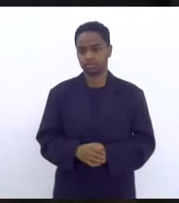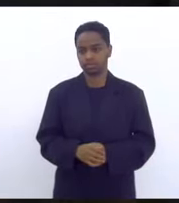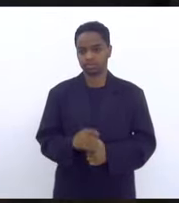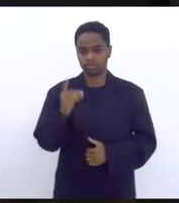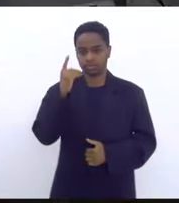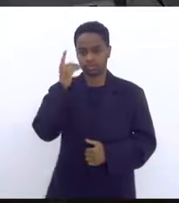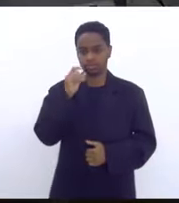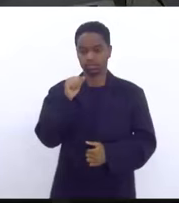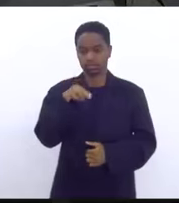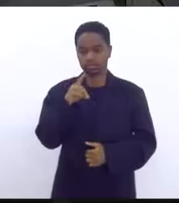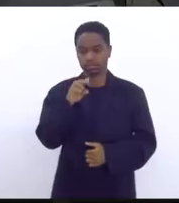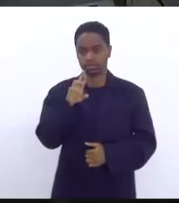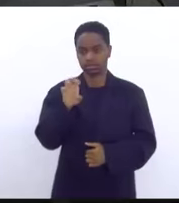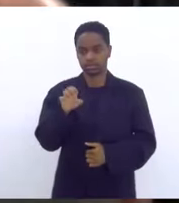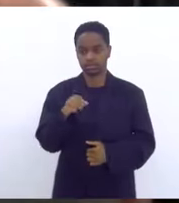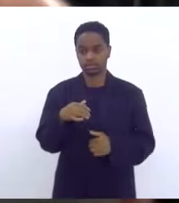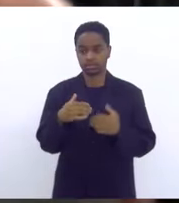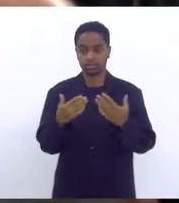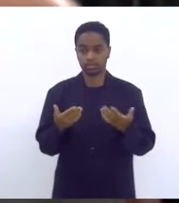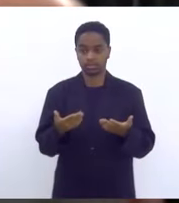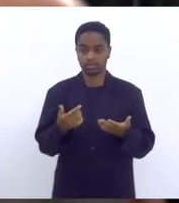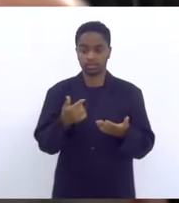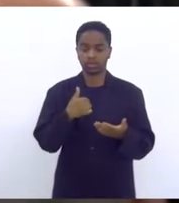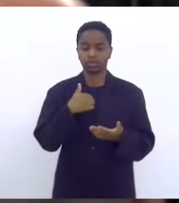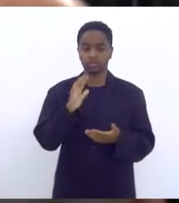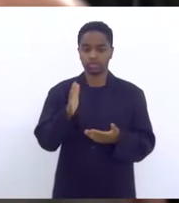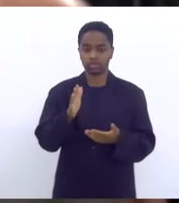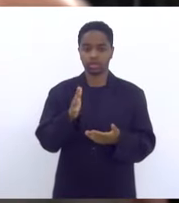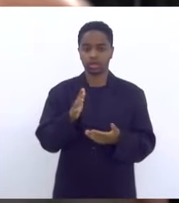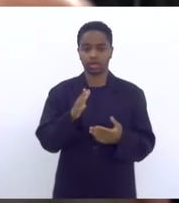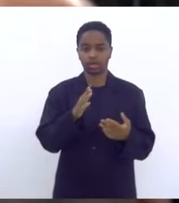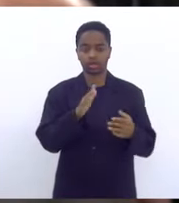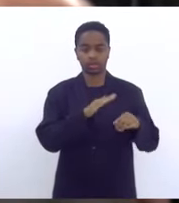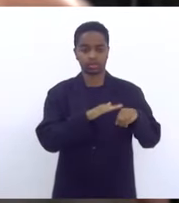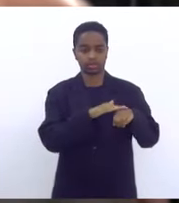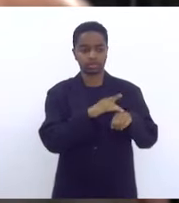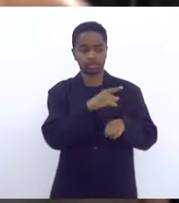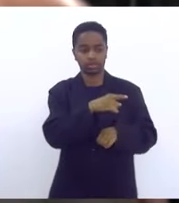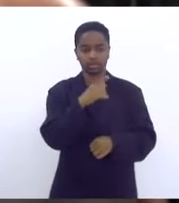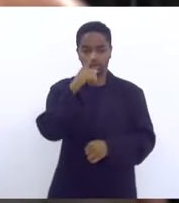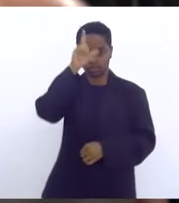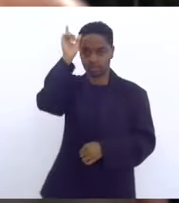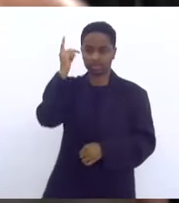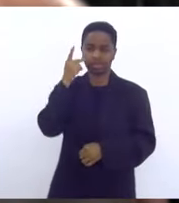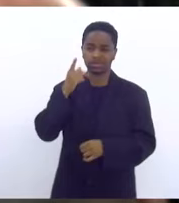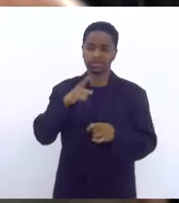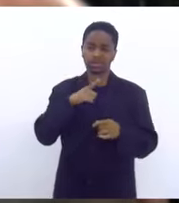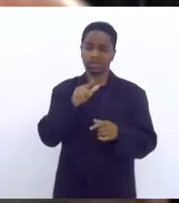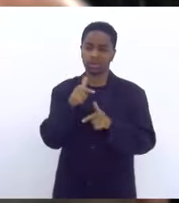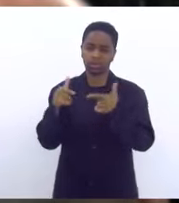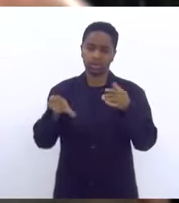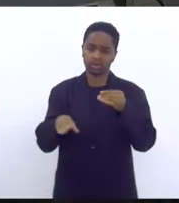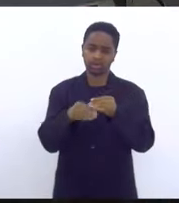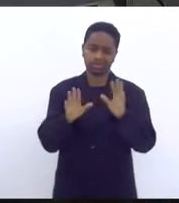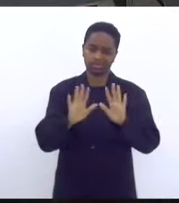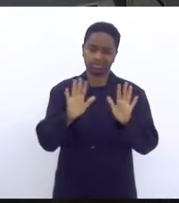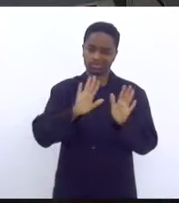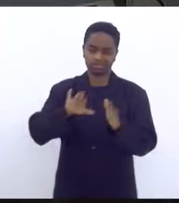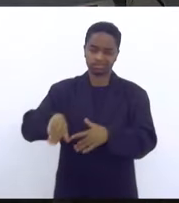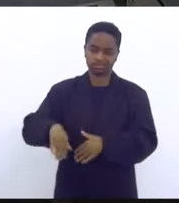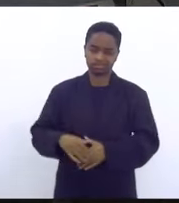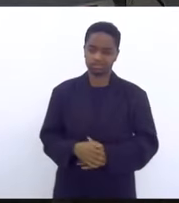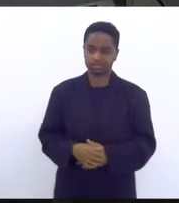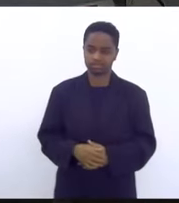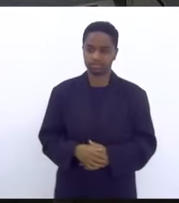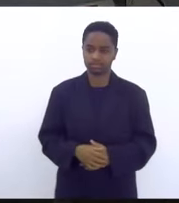Deputado André? Não, presidente, já estou aqui em entendimento com o deputado Luiz Paulo, mas tem várias outras emendas, é melhor debate. Melhor. Não, rapaz, vê de quem